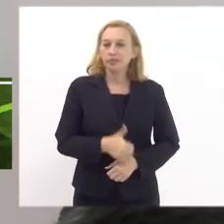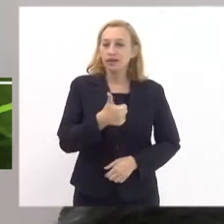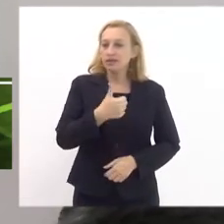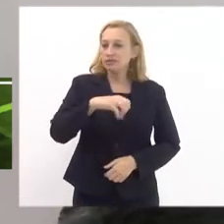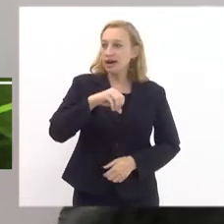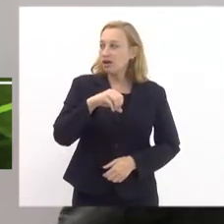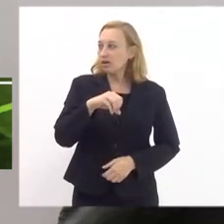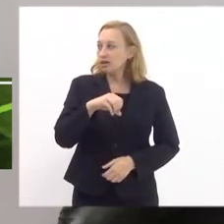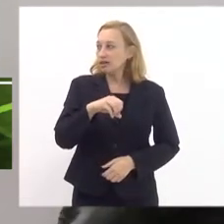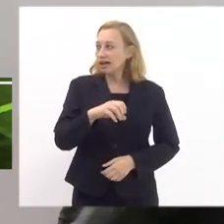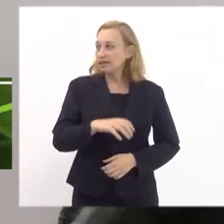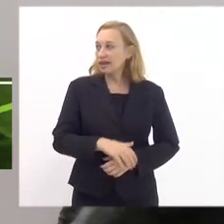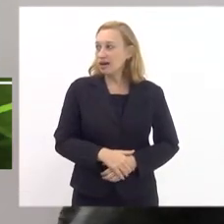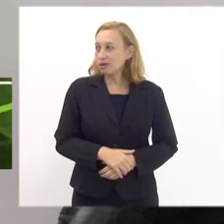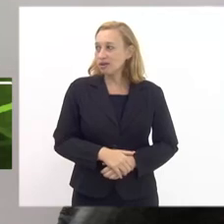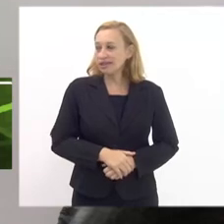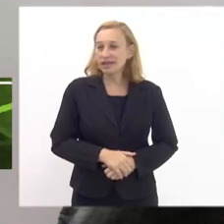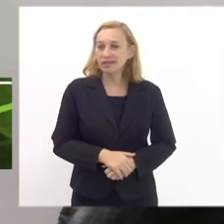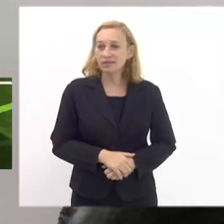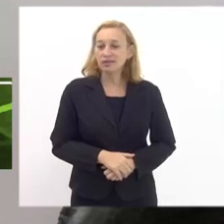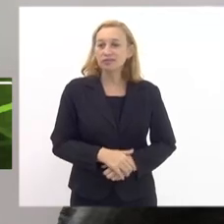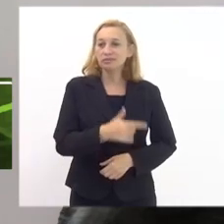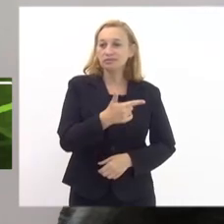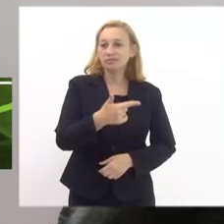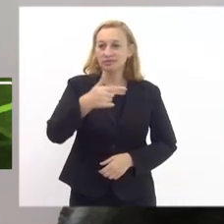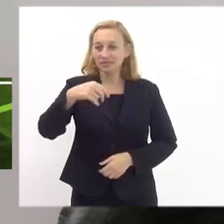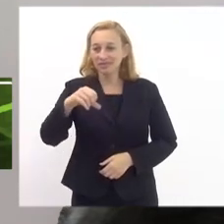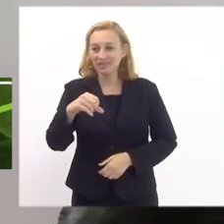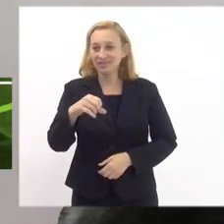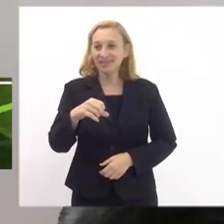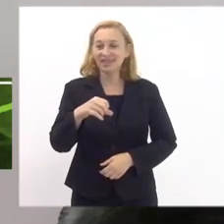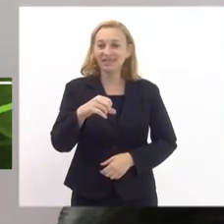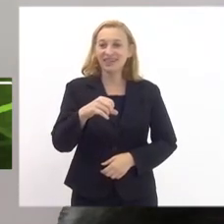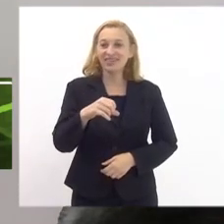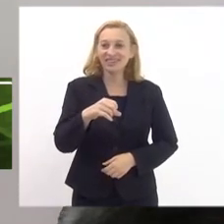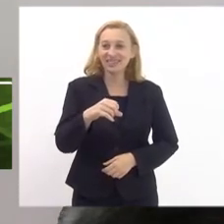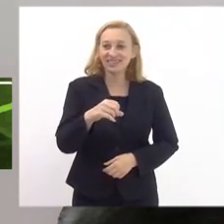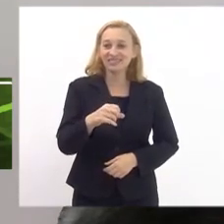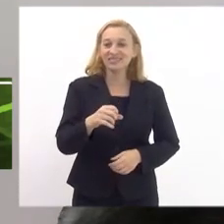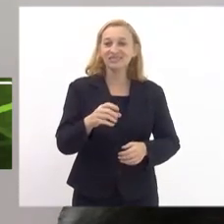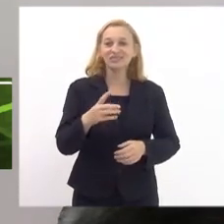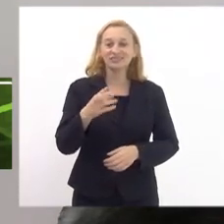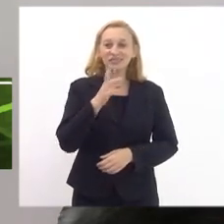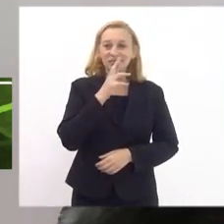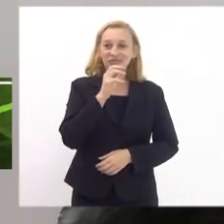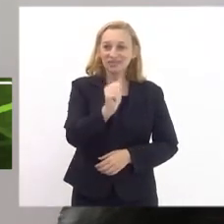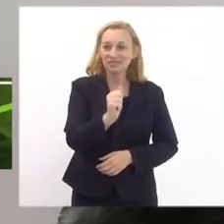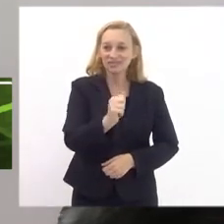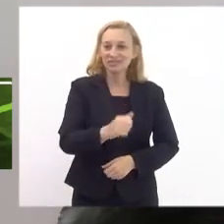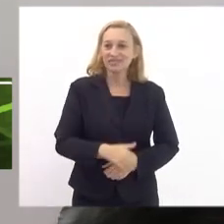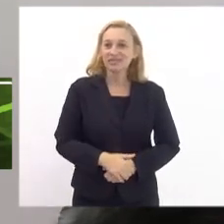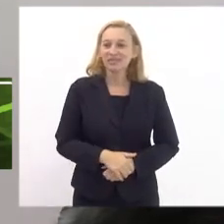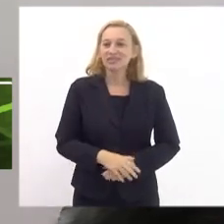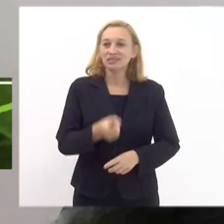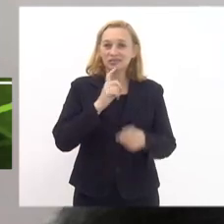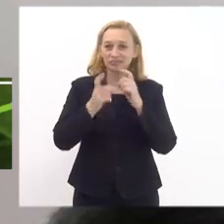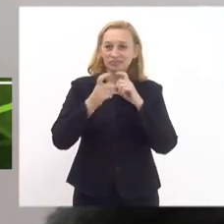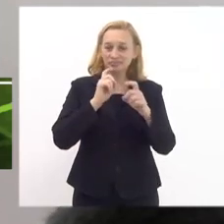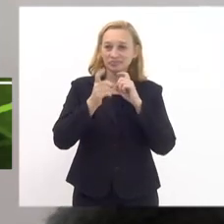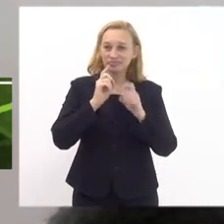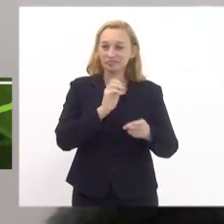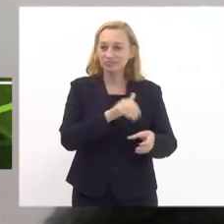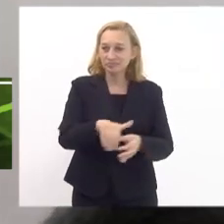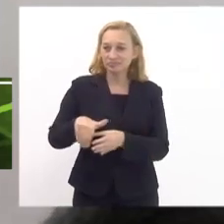19. Projeto de lei 1778-2019, autoria do deputado Rodrigo Amorim. Parecer pela constitucionalidade. Em discussão